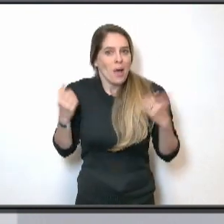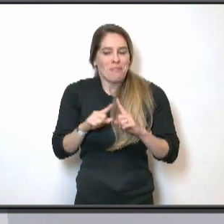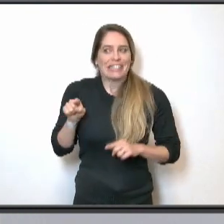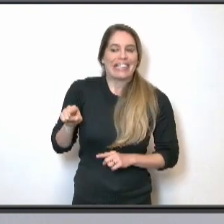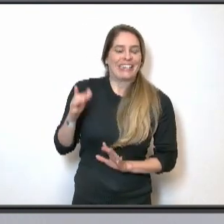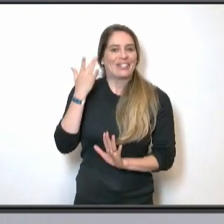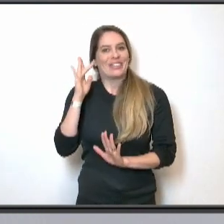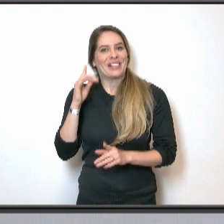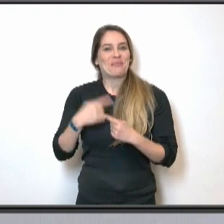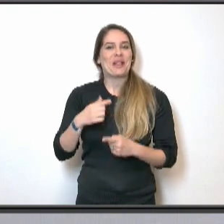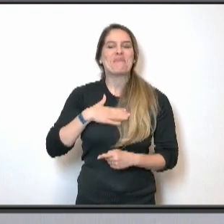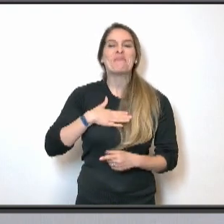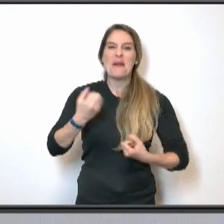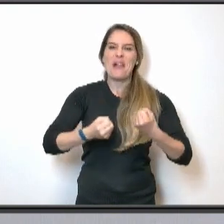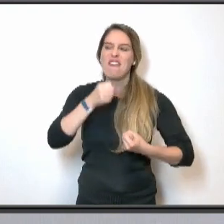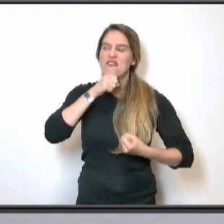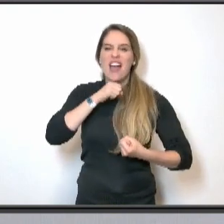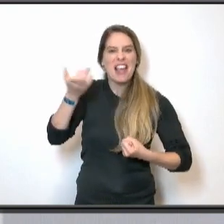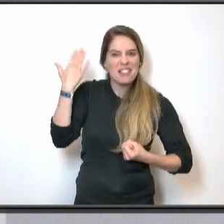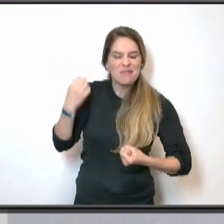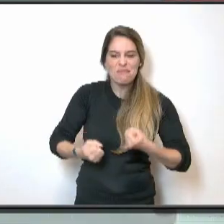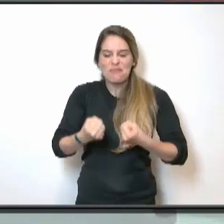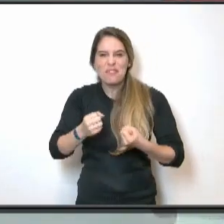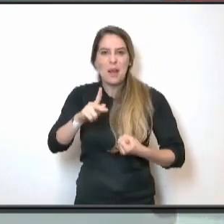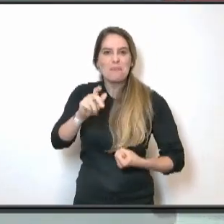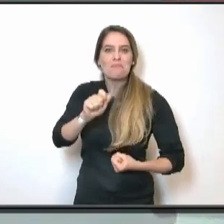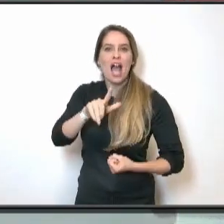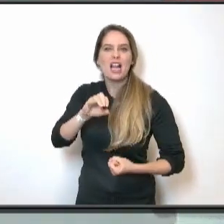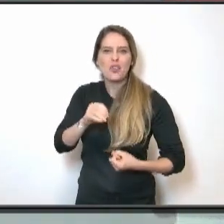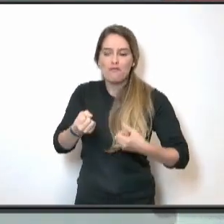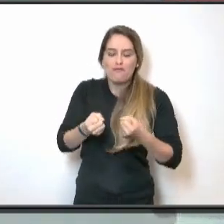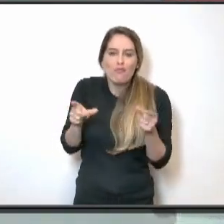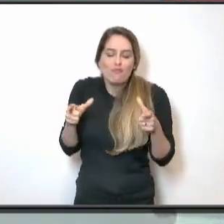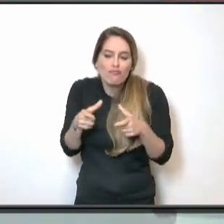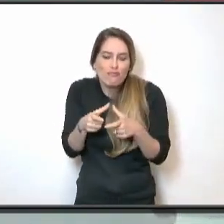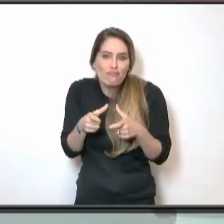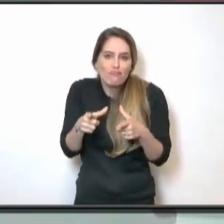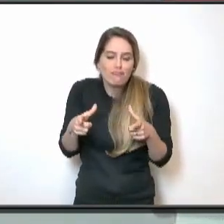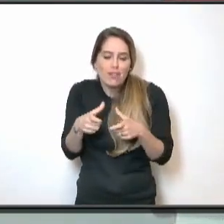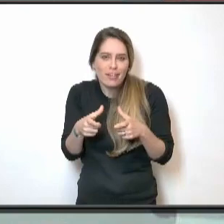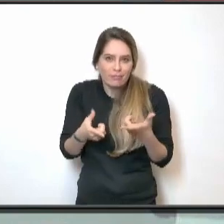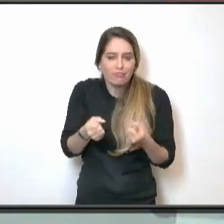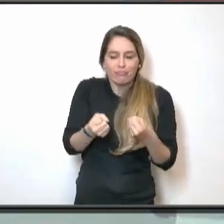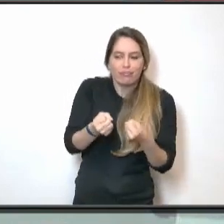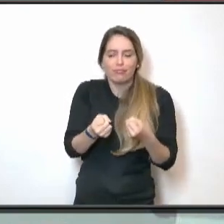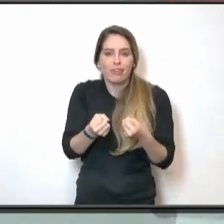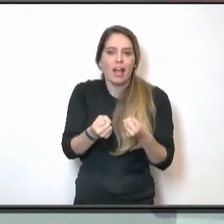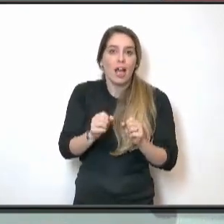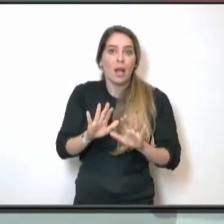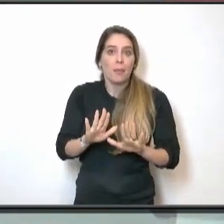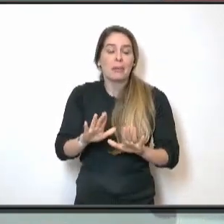Paliozinho velho, já era bem velho naquela época, aquele Palio modelo antigo, bem pequenininho, bem compacto, e